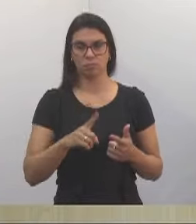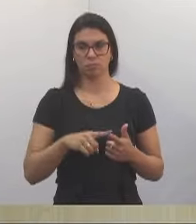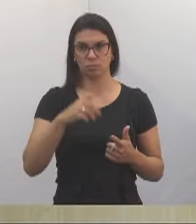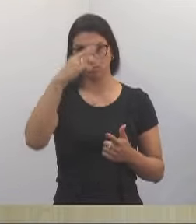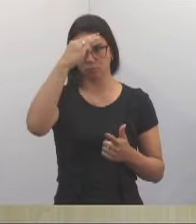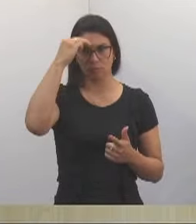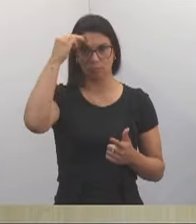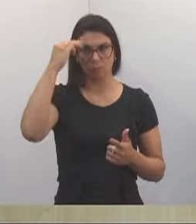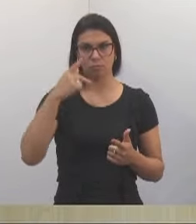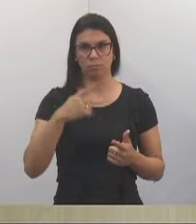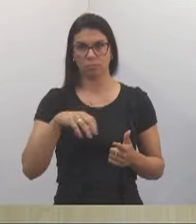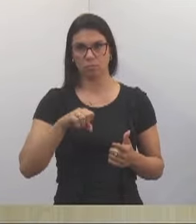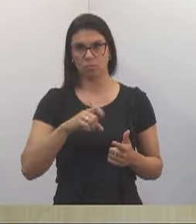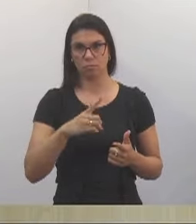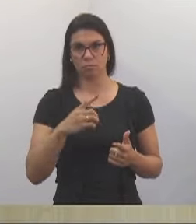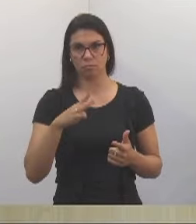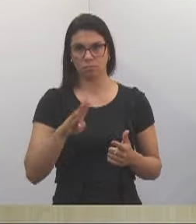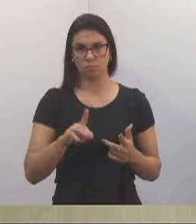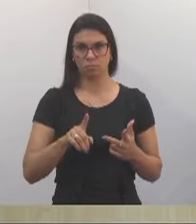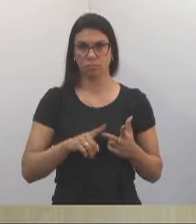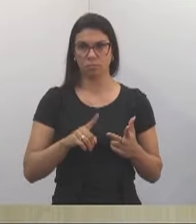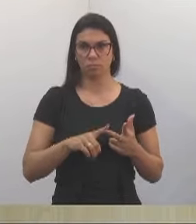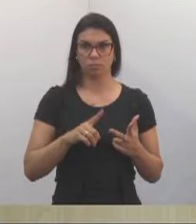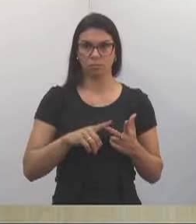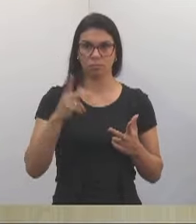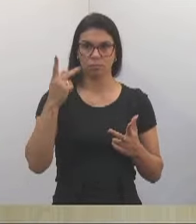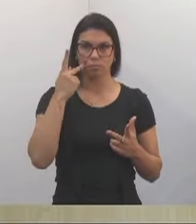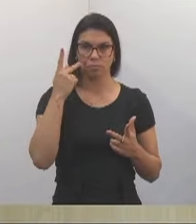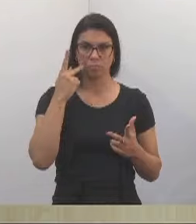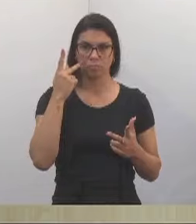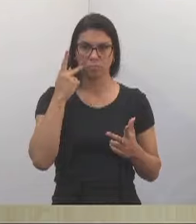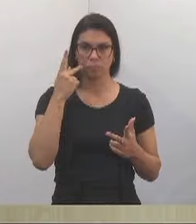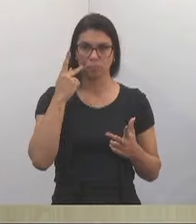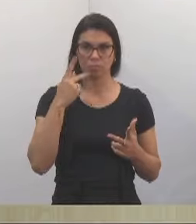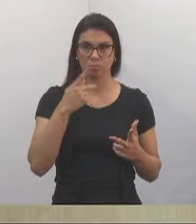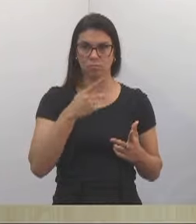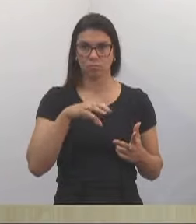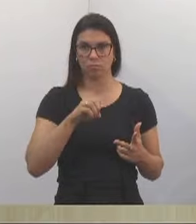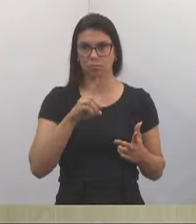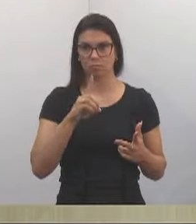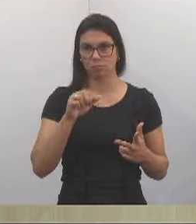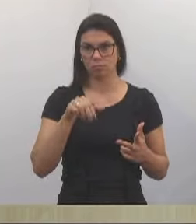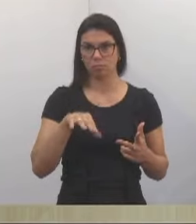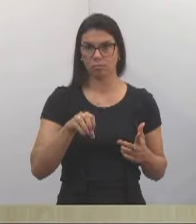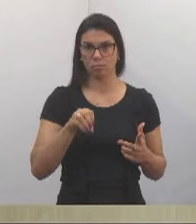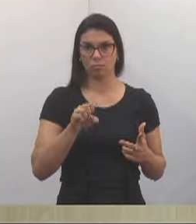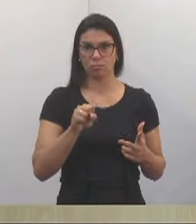Amélia, PSDB Cidadania e Paulinho, do Esporte Podemos.